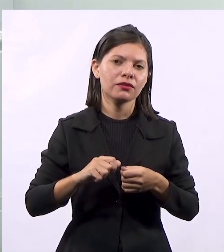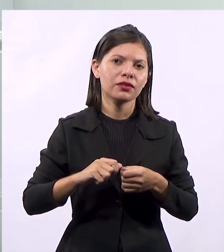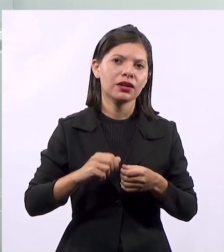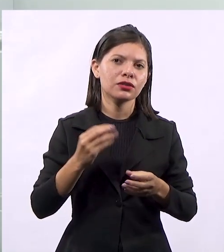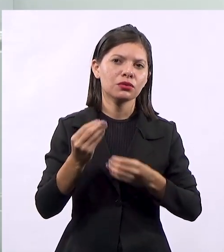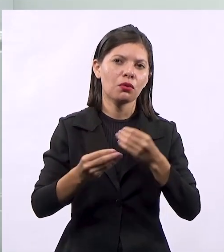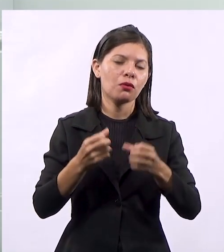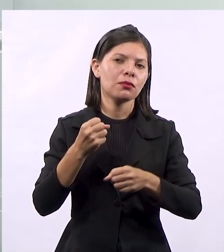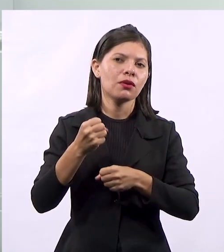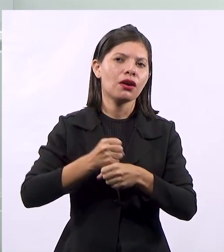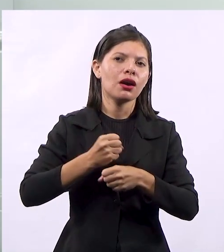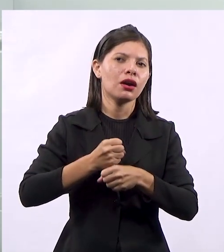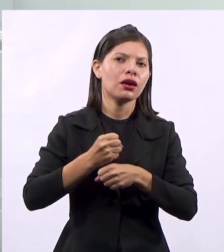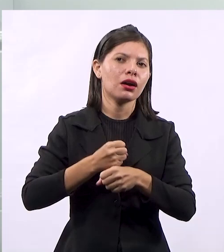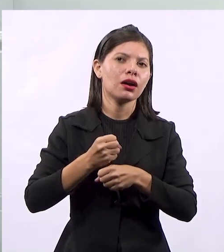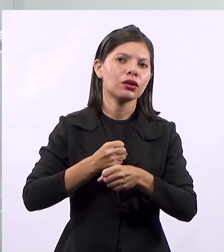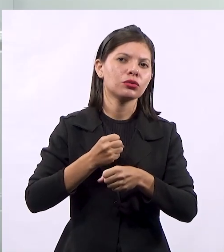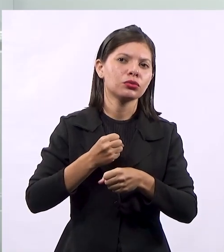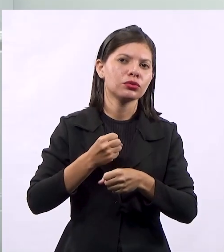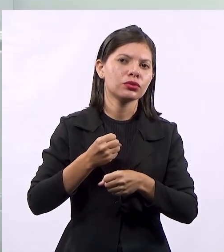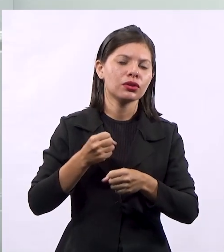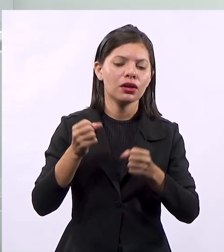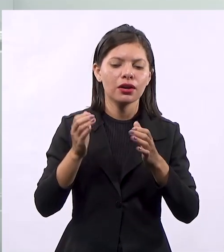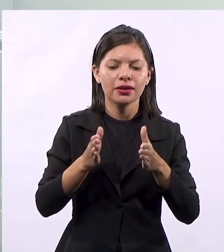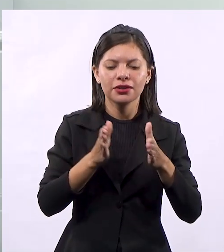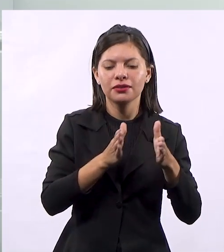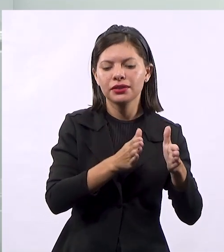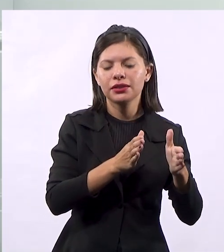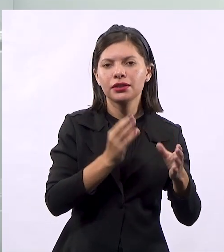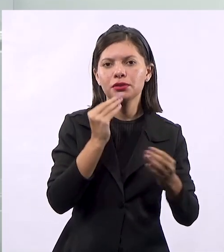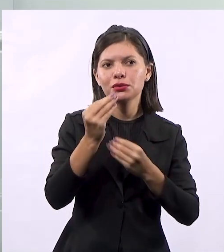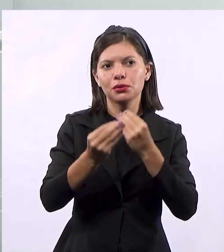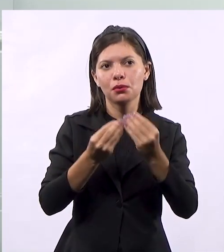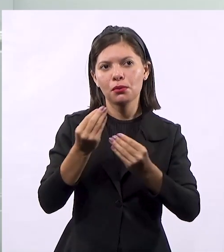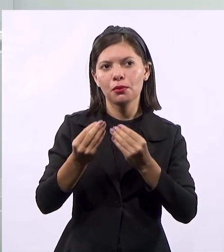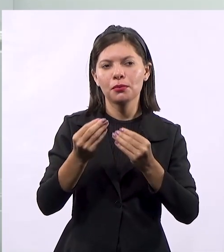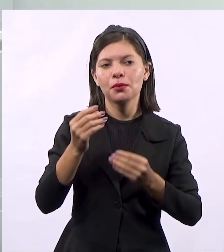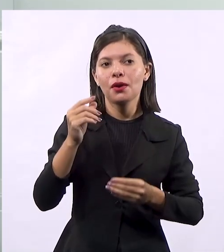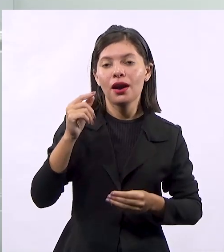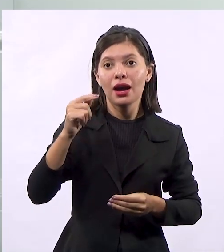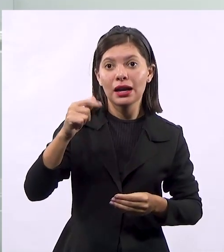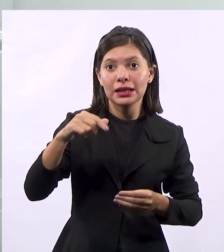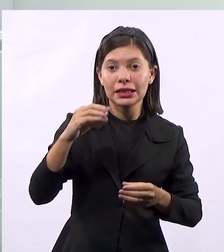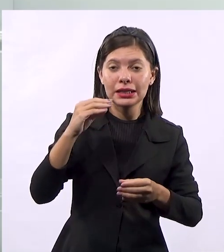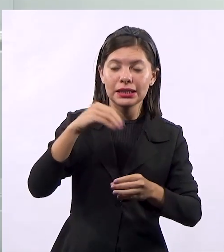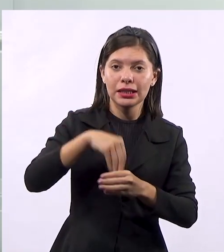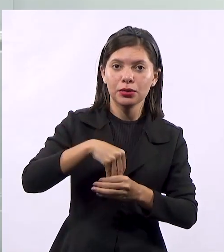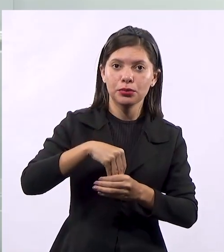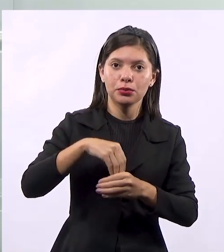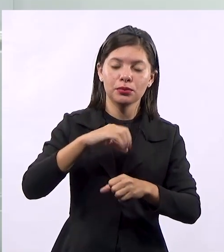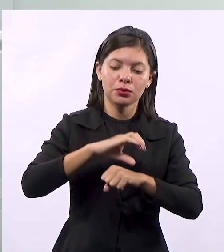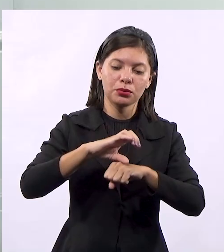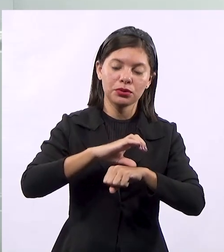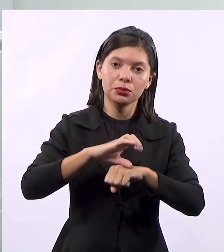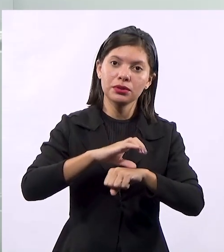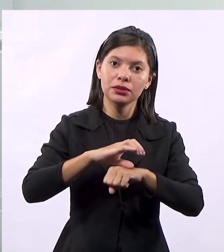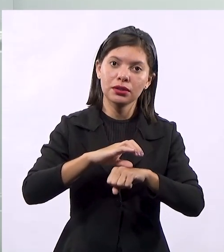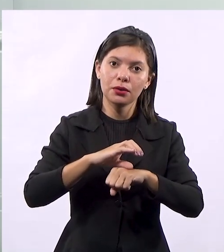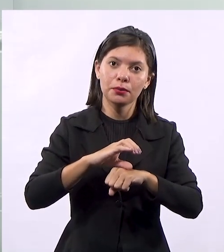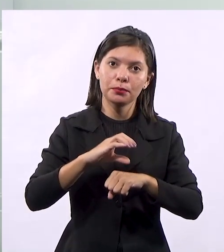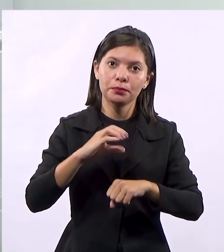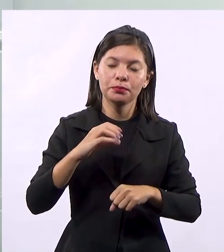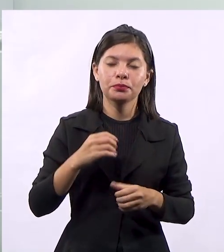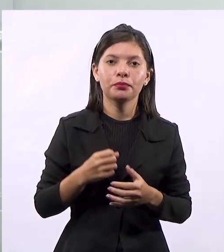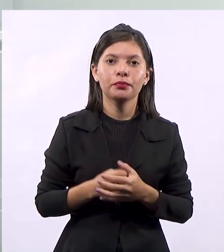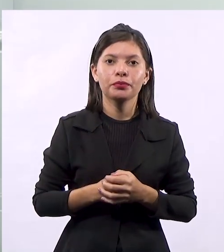funciona. Então, o funcionamento, a estrutura, quantos anos, quais são as divisões, está a